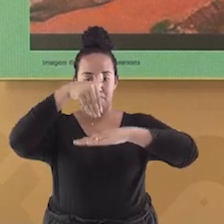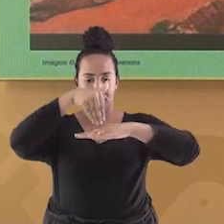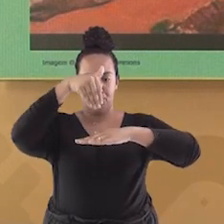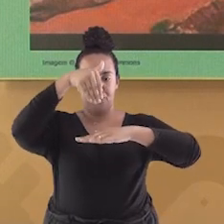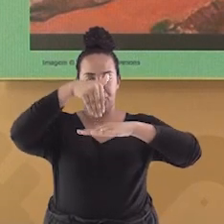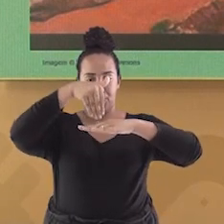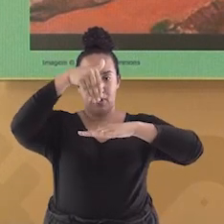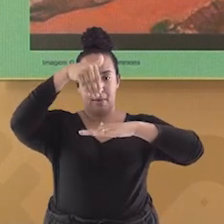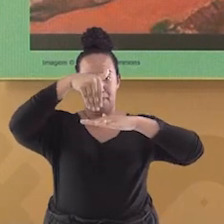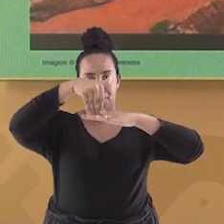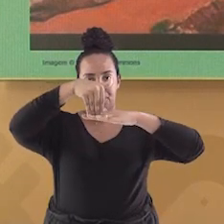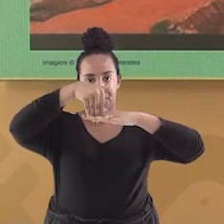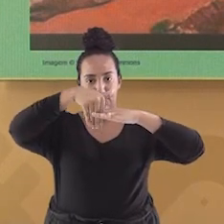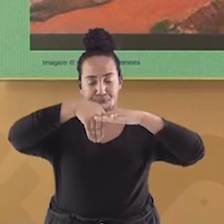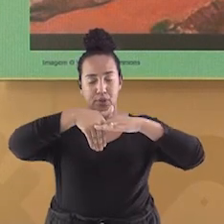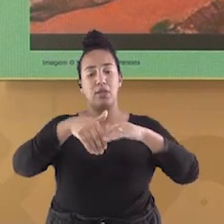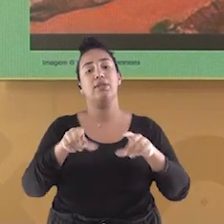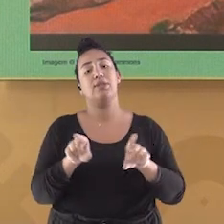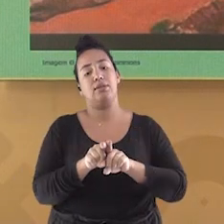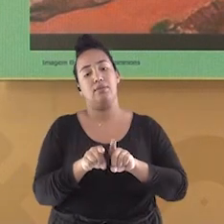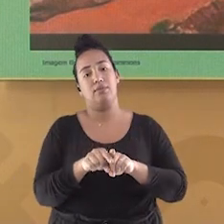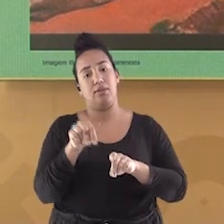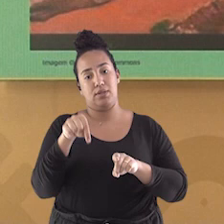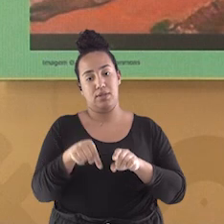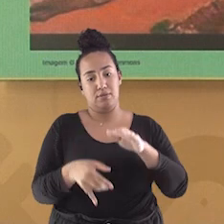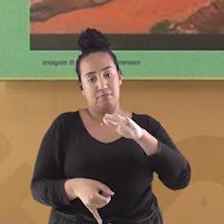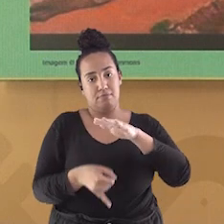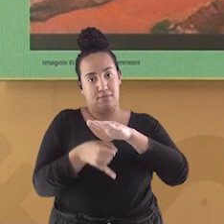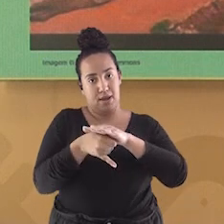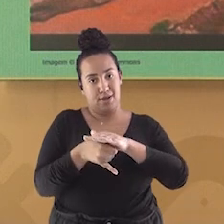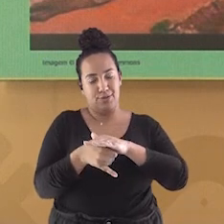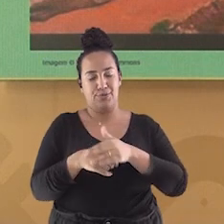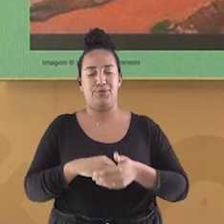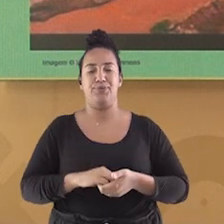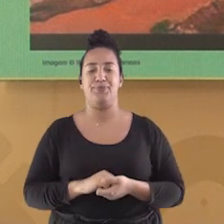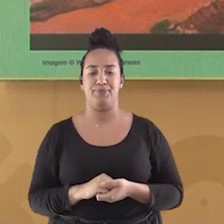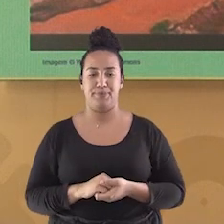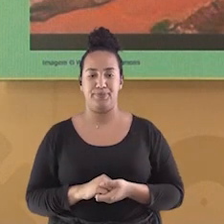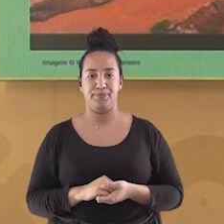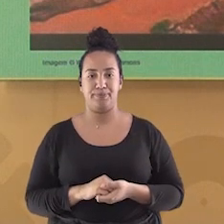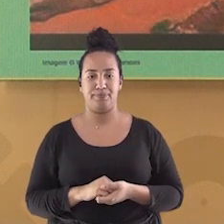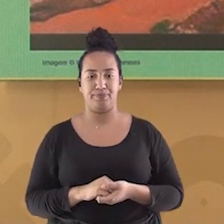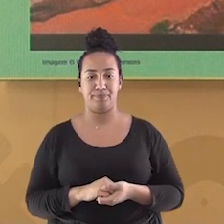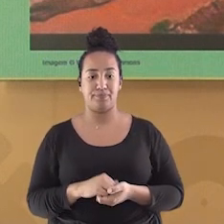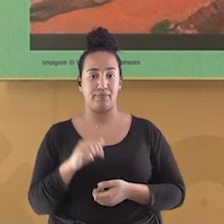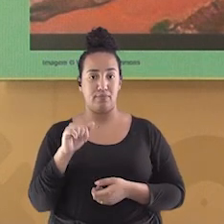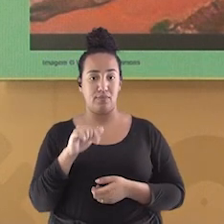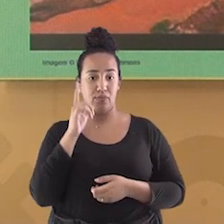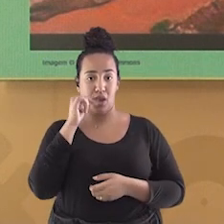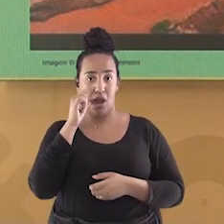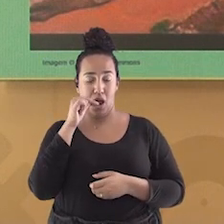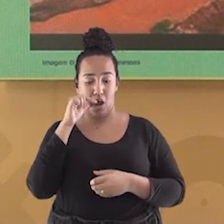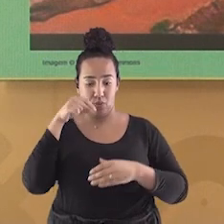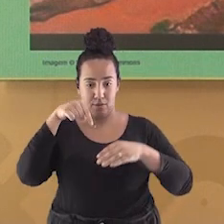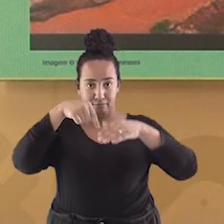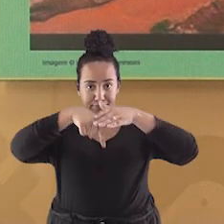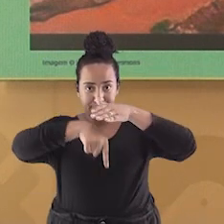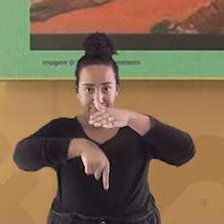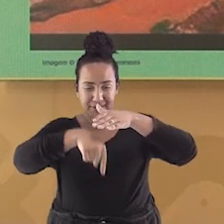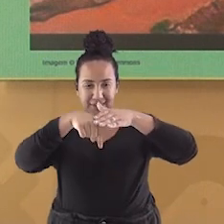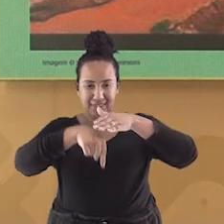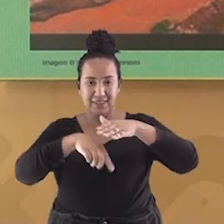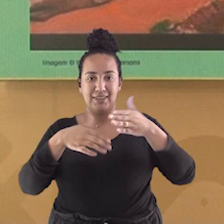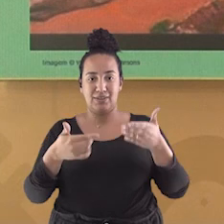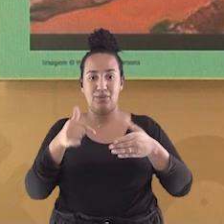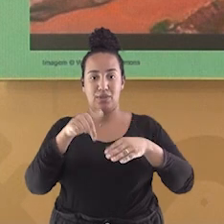penetrando no solo e também por baixo, através do lençol freático, Ou seja, esse solo